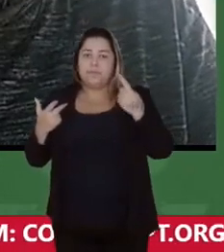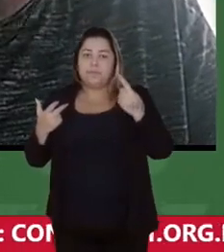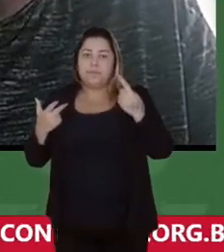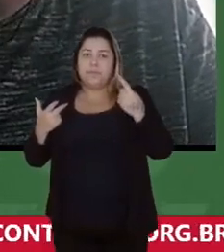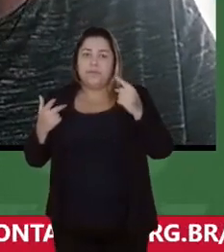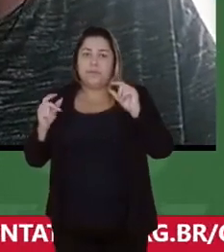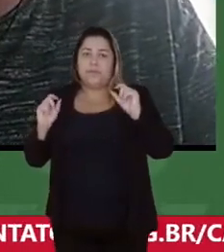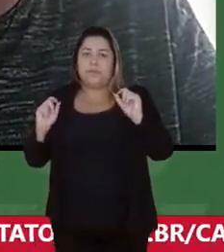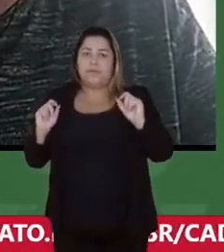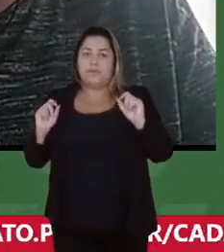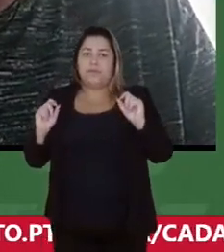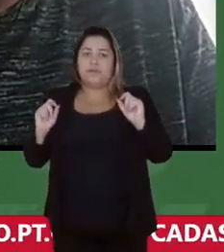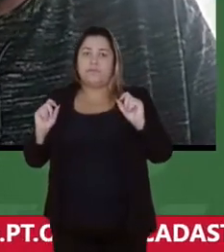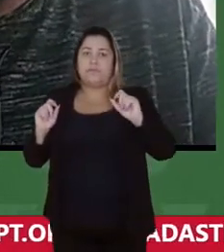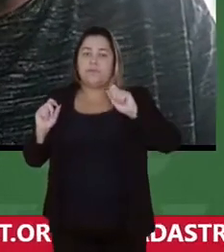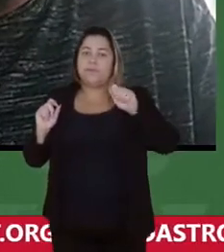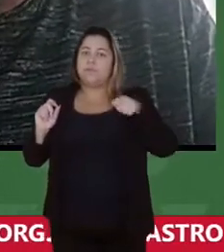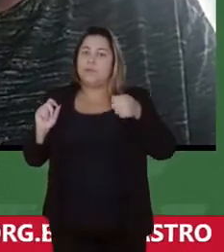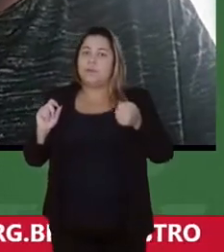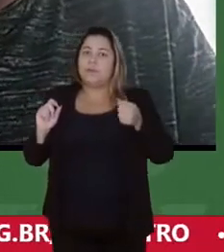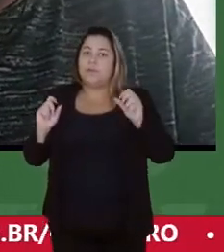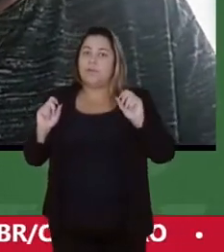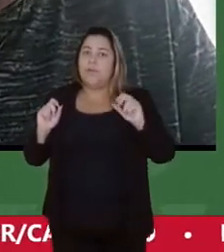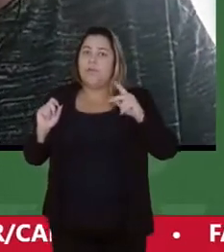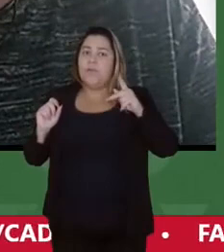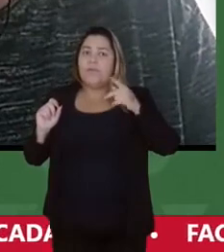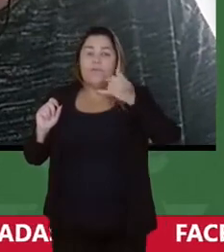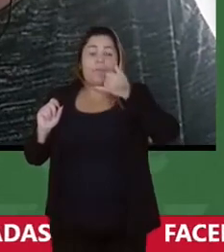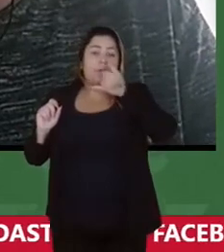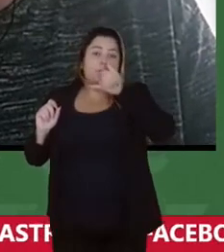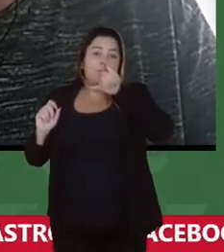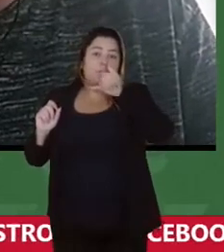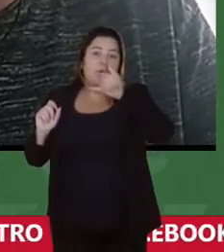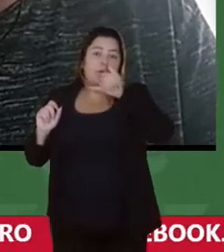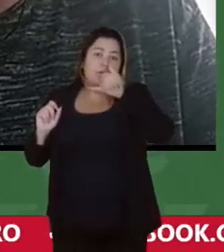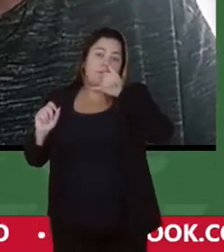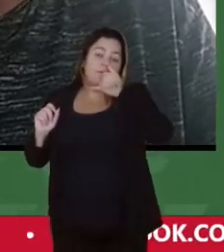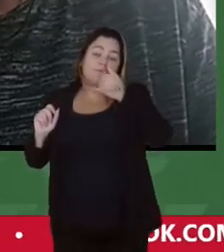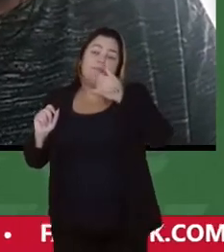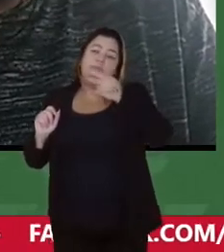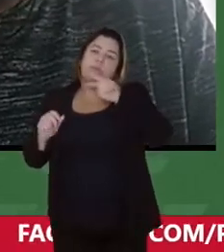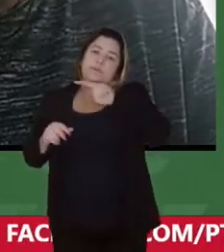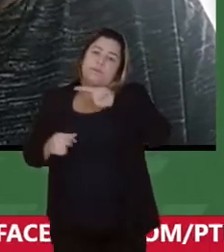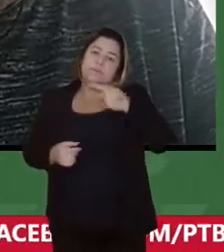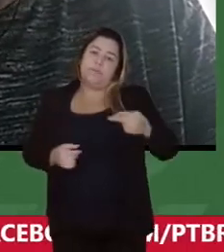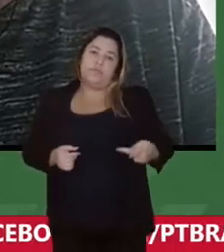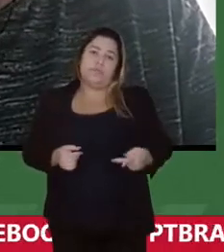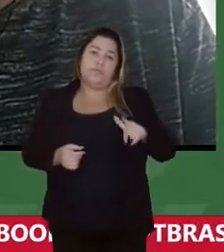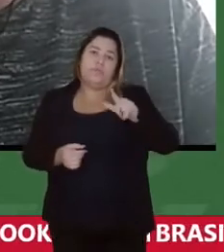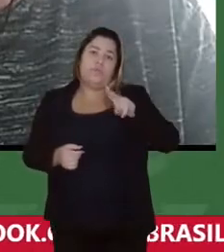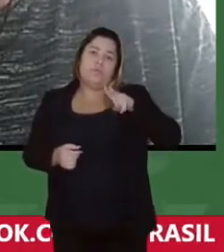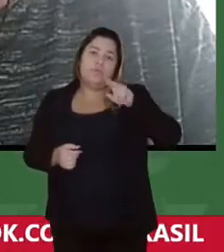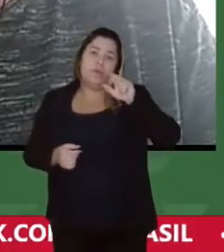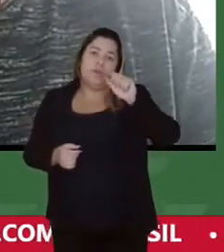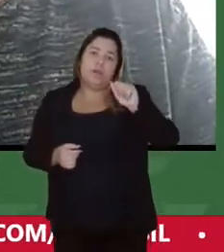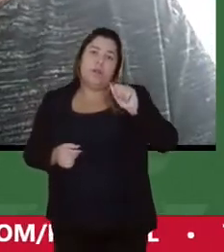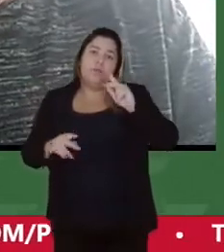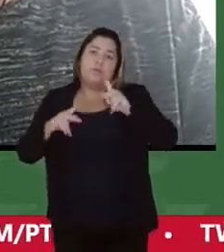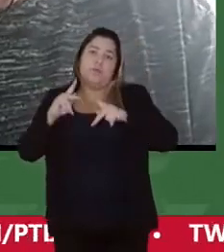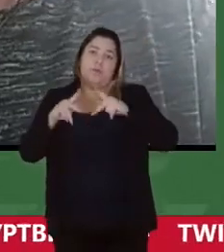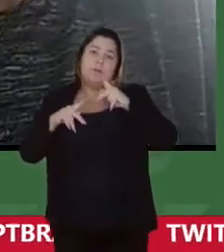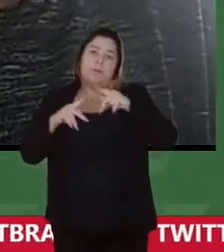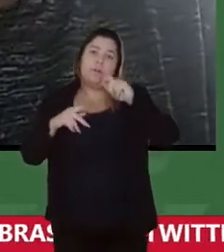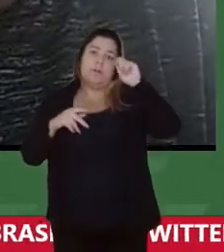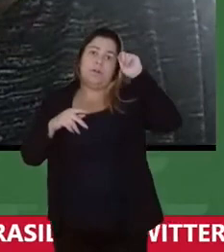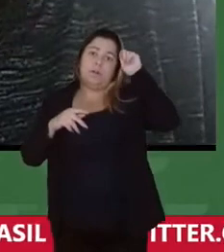questões simbólicas foi o perdão que o presidente Lula pediu à população negra na Ilha